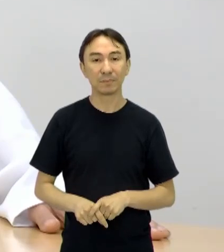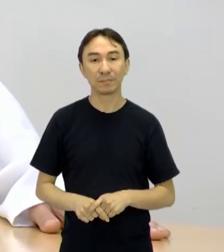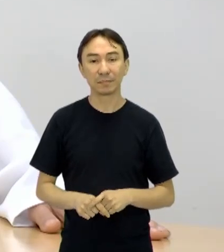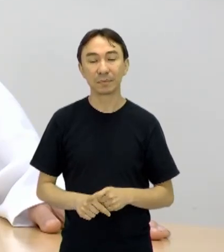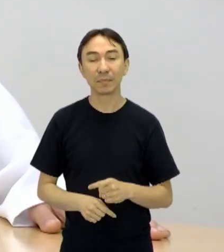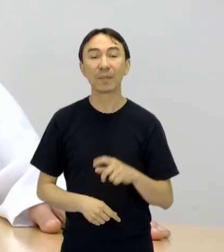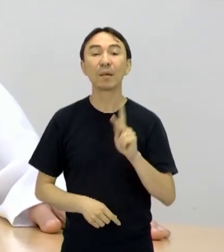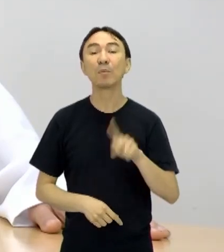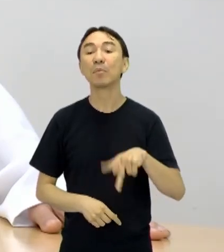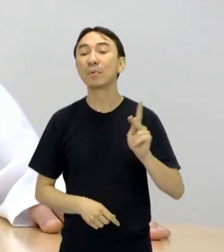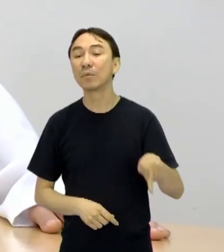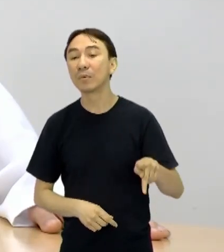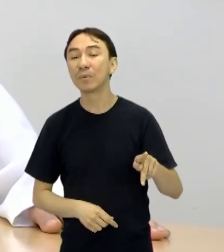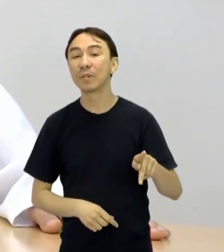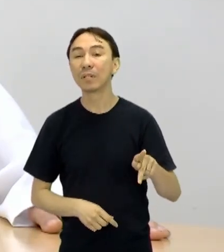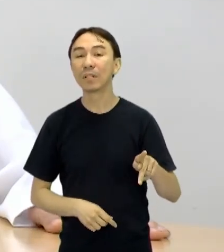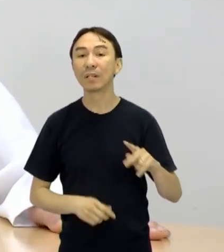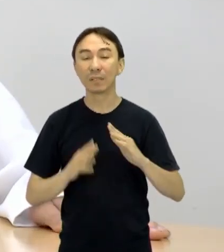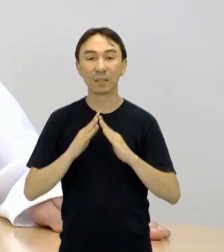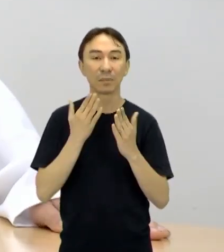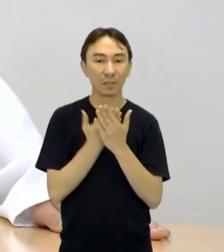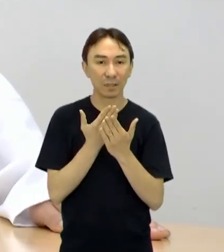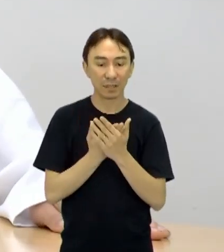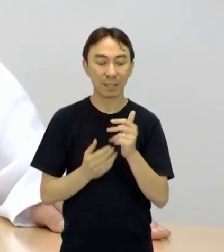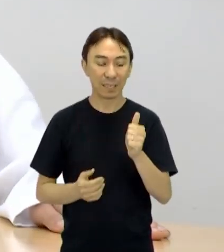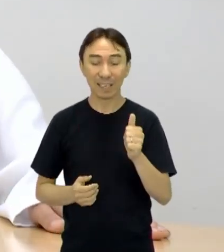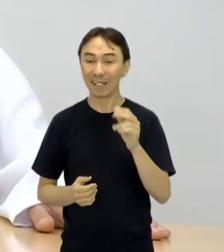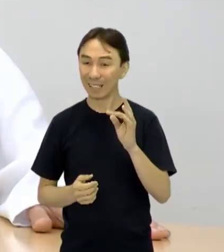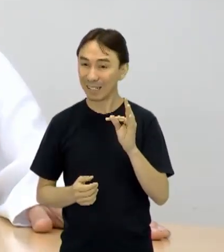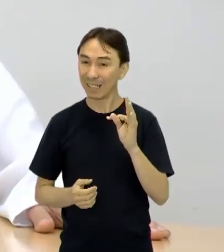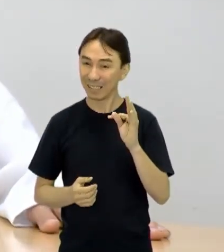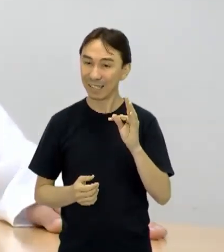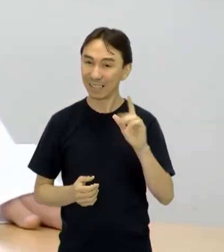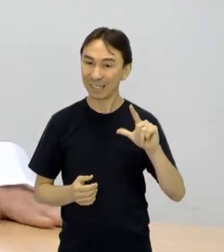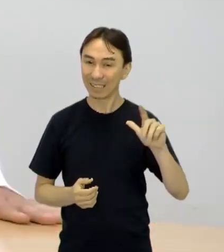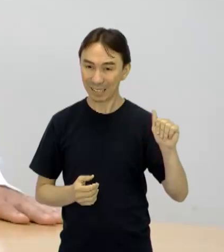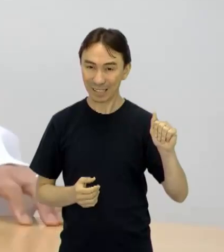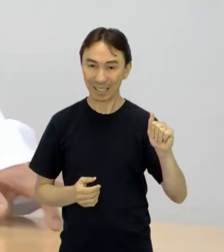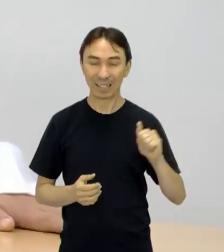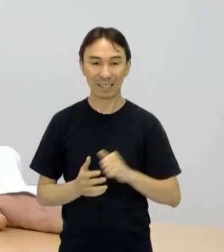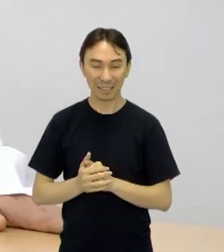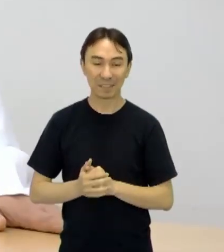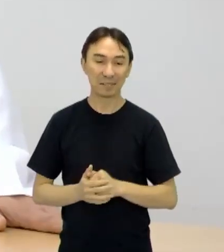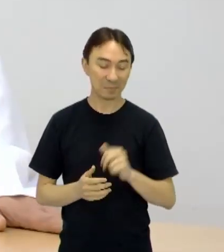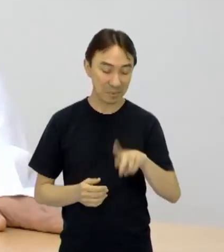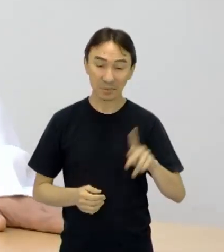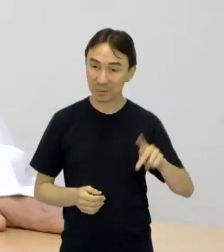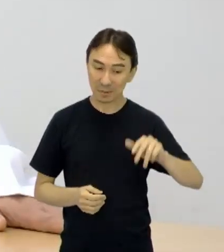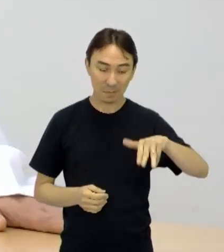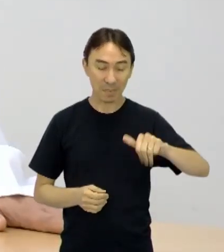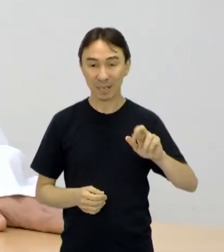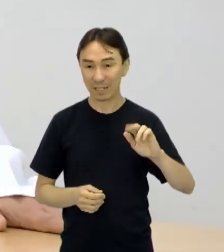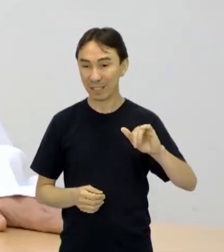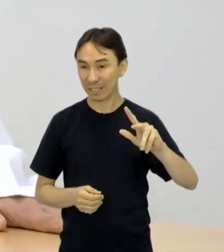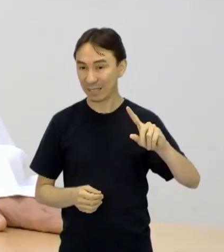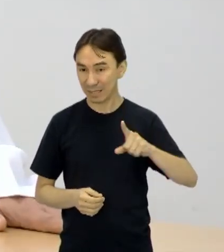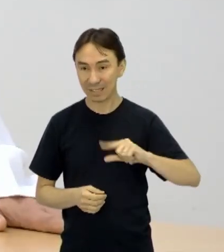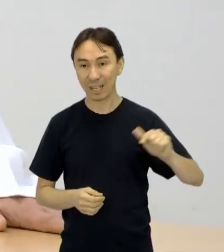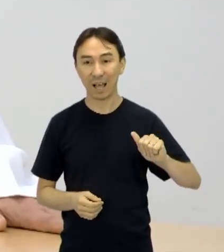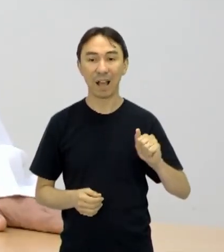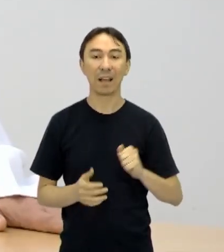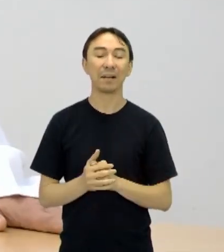da escola Adla Feres, de Carapicuíba. Professora Marisa. Bom, e chegou aqui uma resposta para mim,